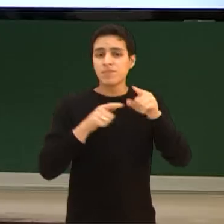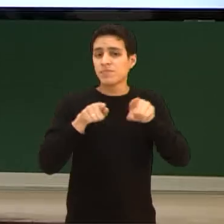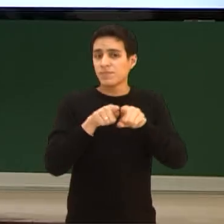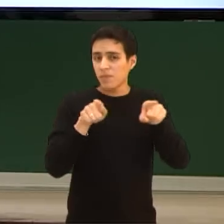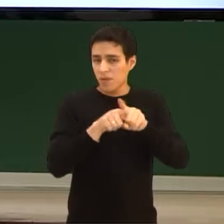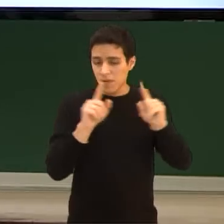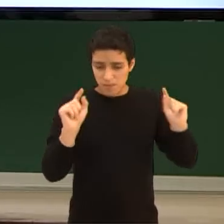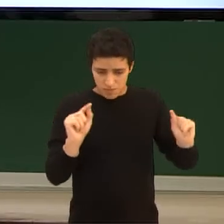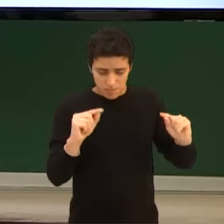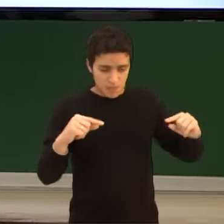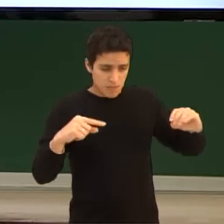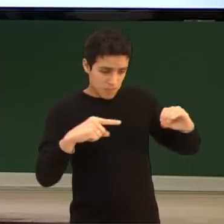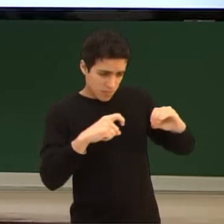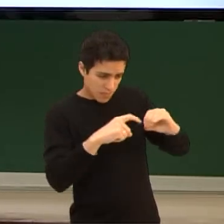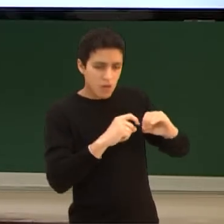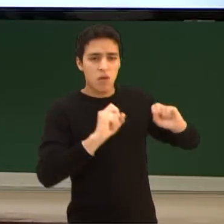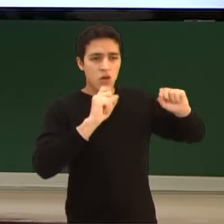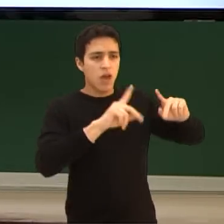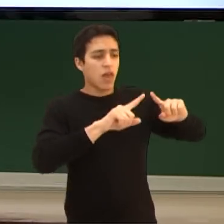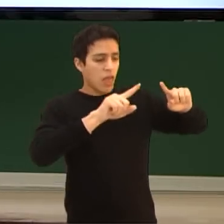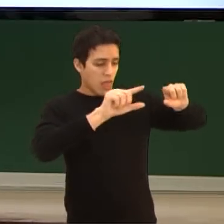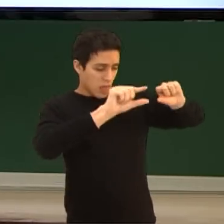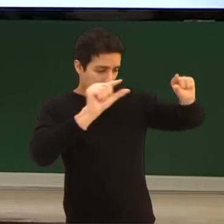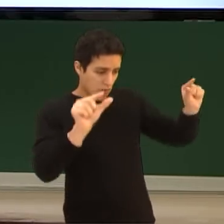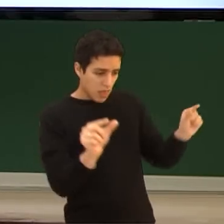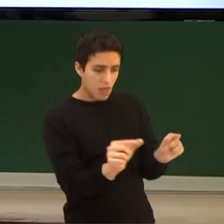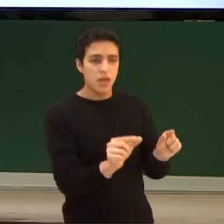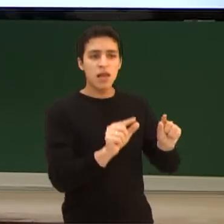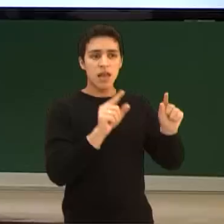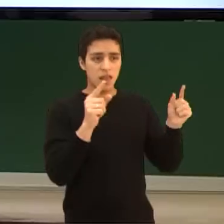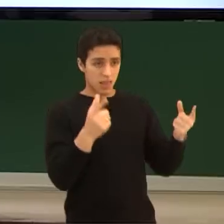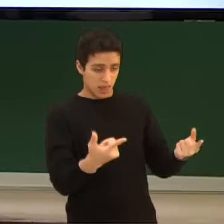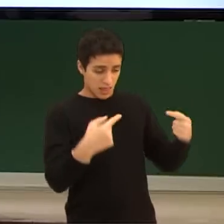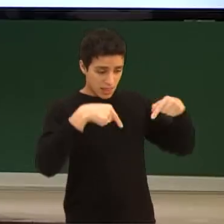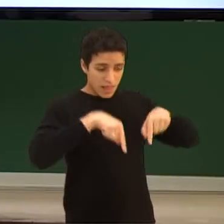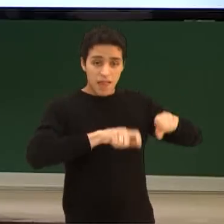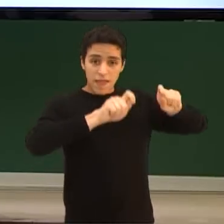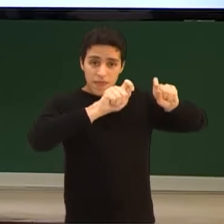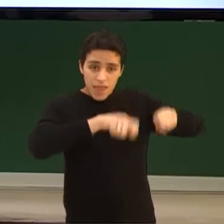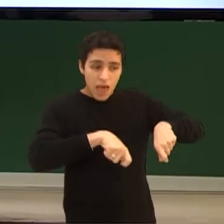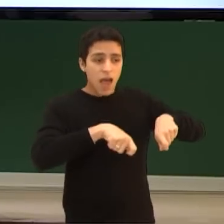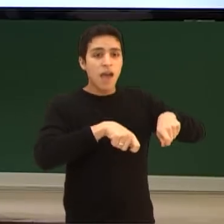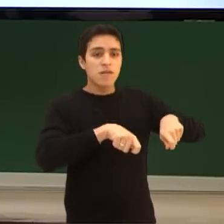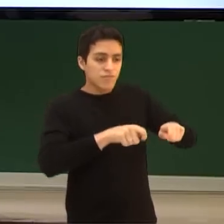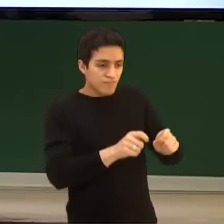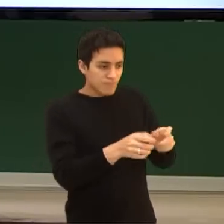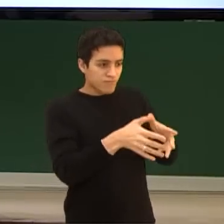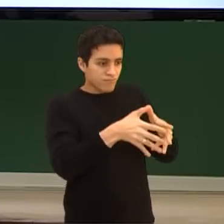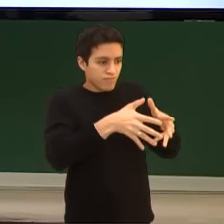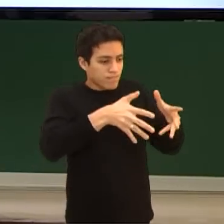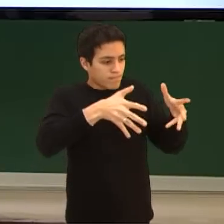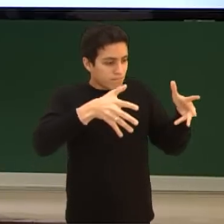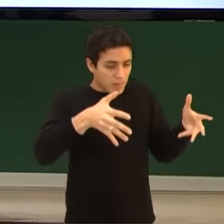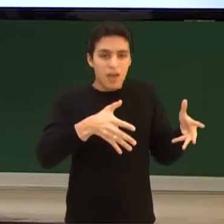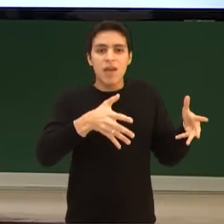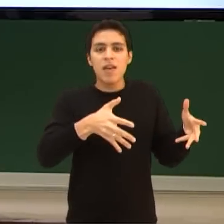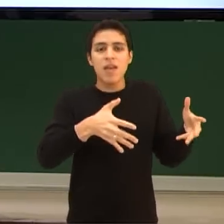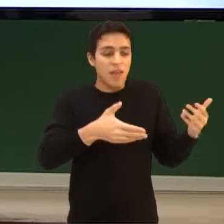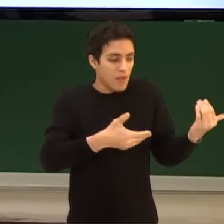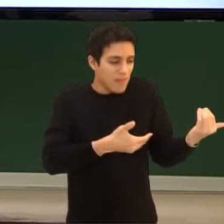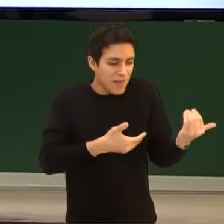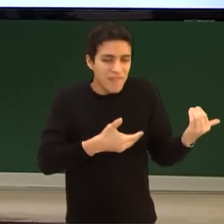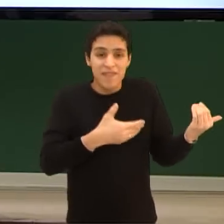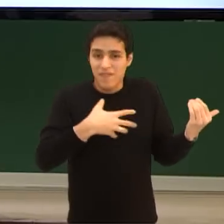tempo, proporcionar o desenvolvimento do feto, né? De uma nova vida, de um bebê, tá? Então, tudo isso acontece